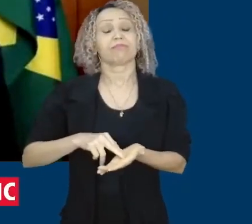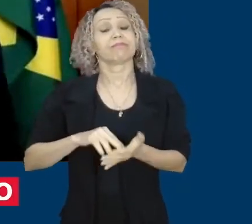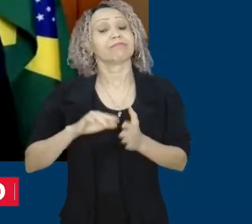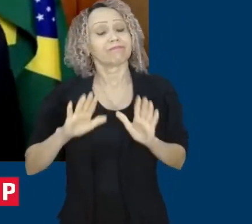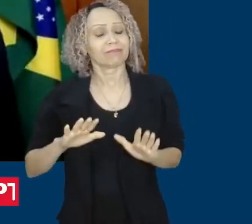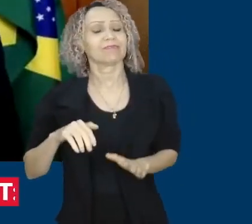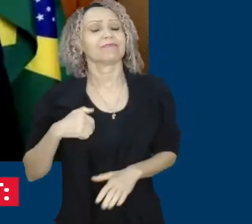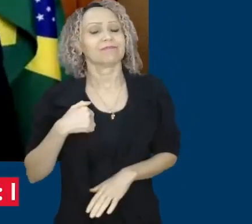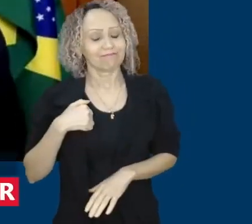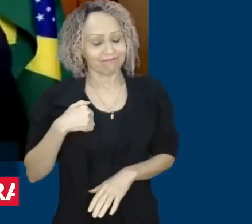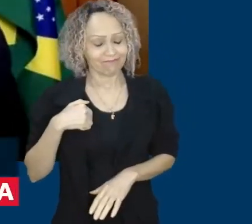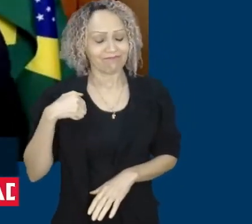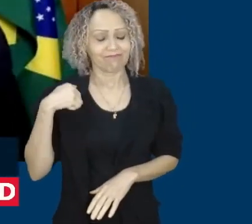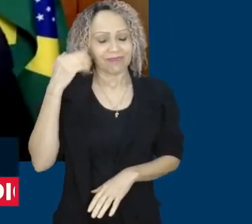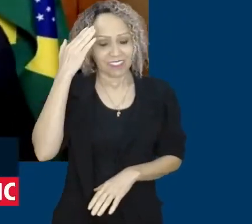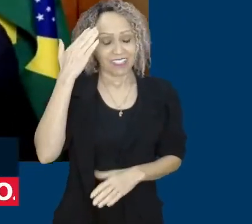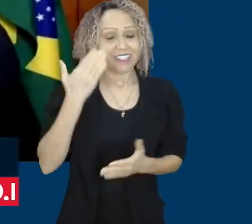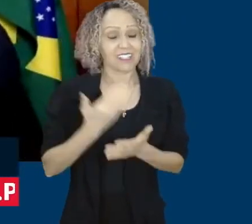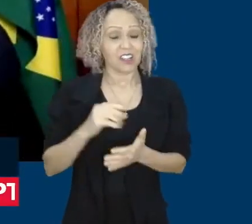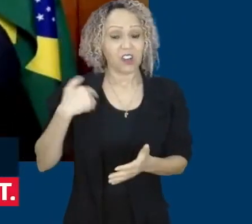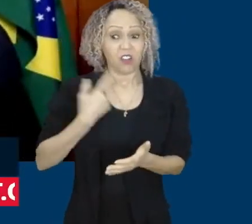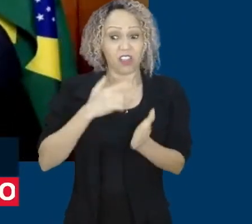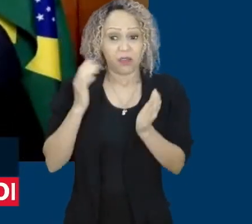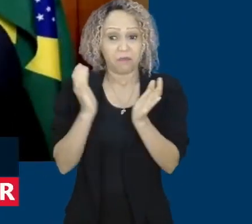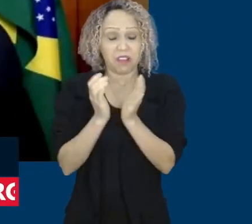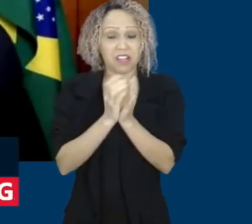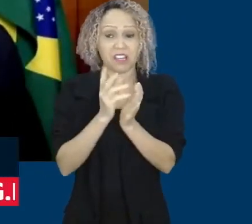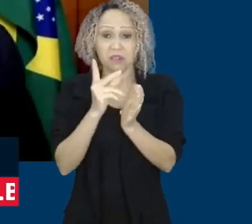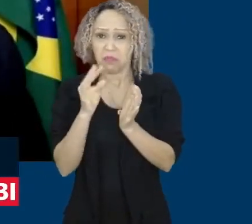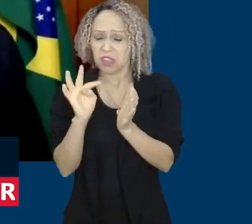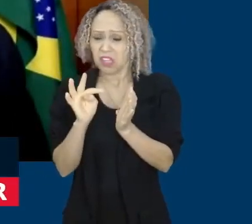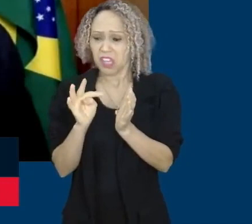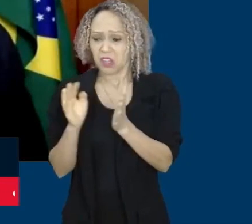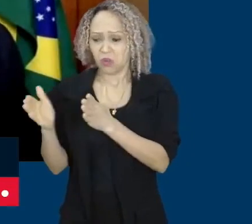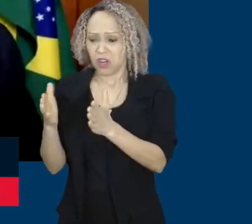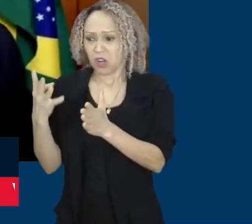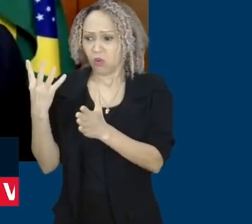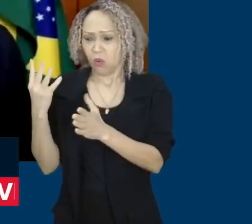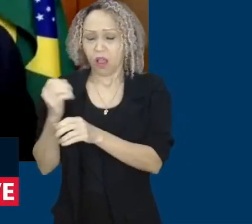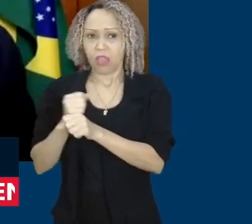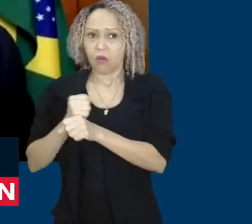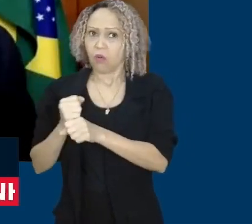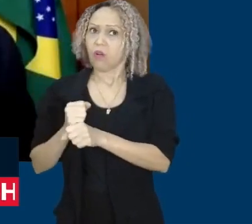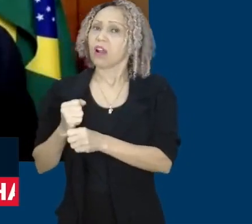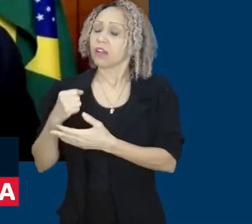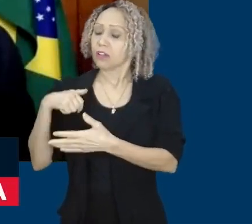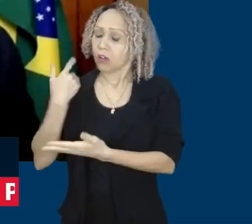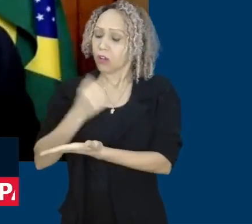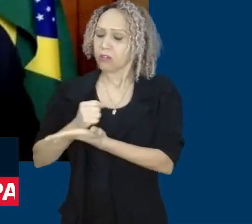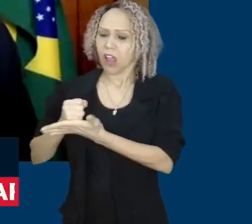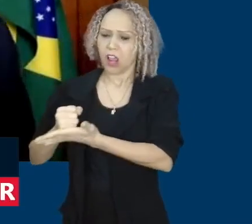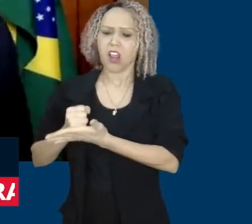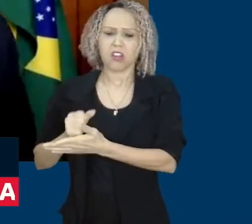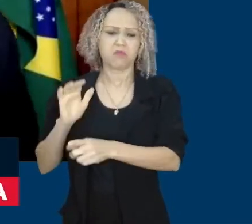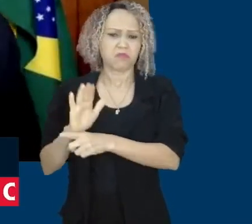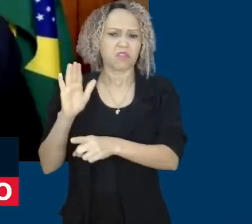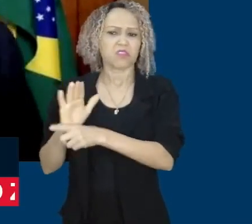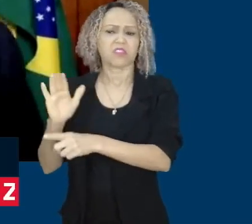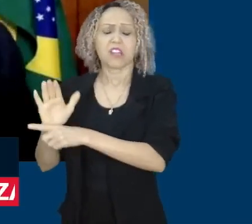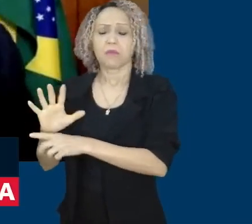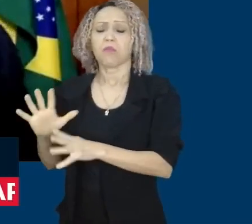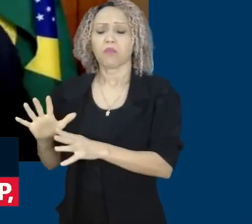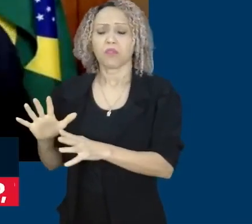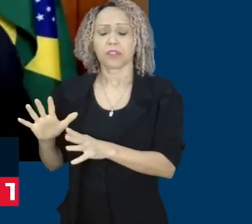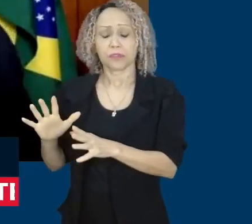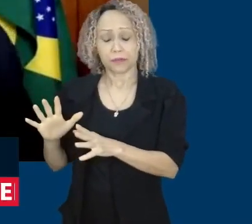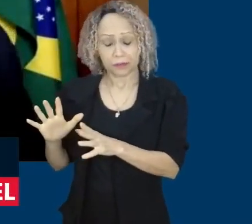contribuiu muito para essa travessia, né, durante esses 4 anos. Evitamos aí inúmeros